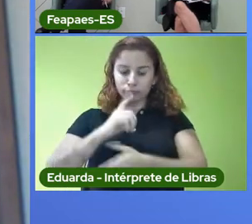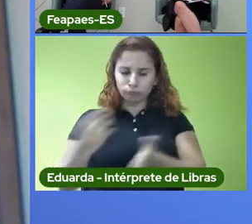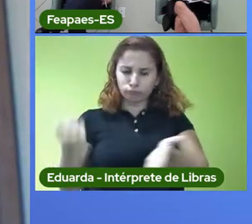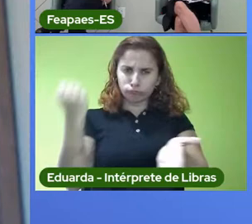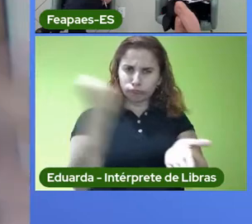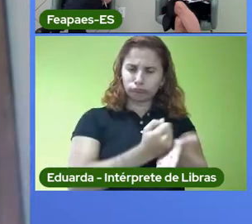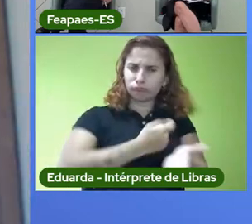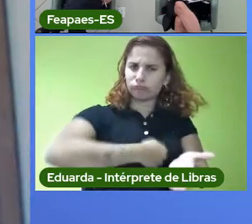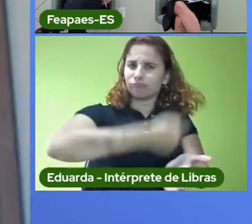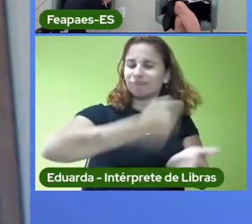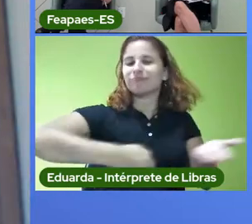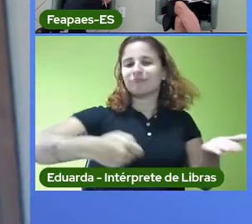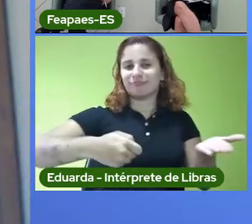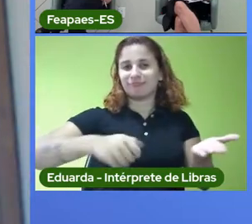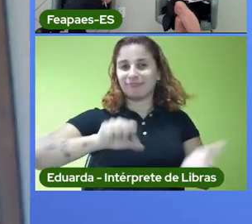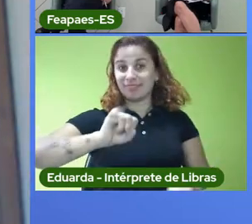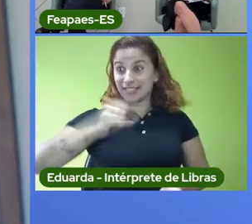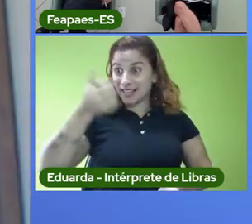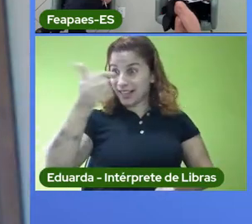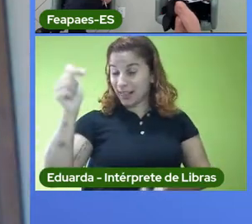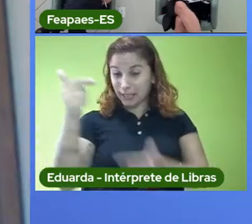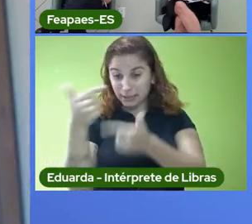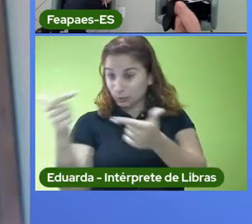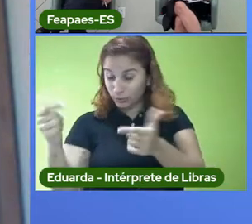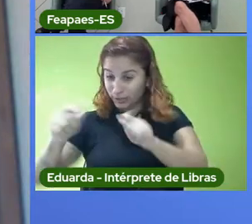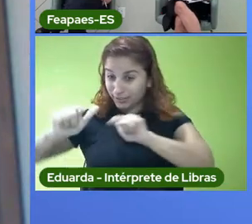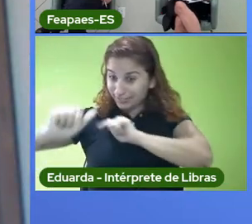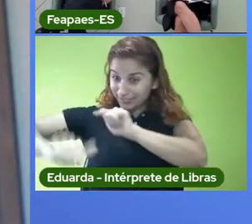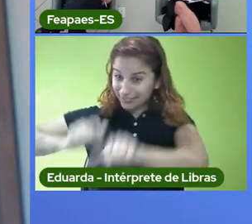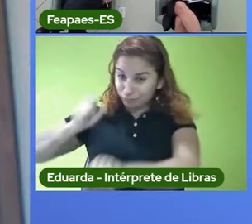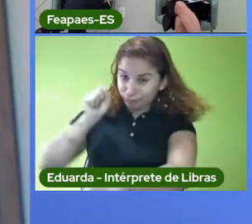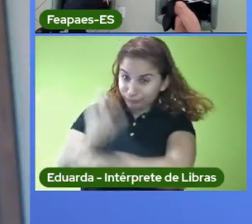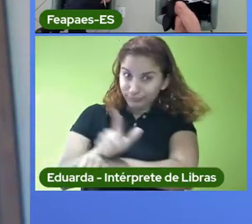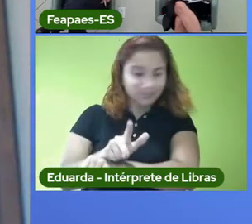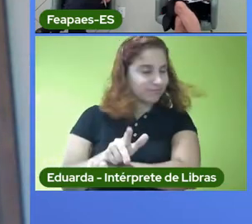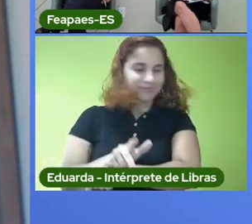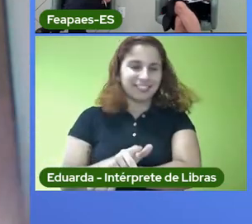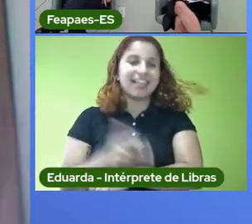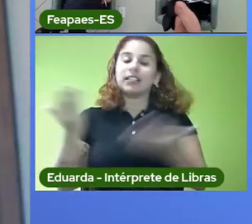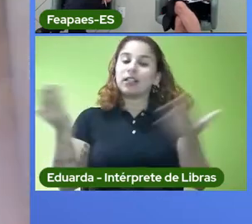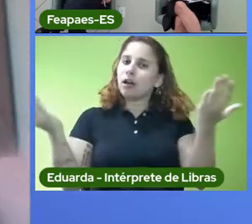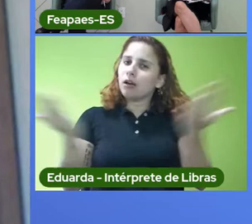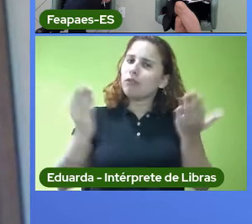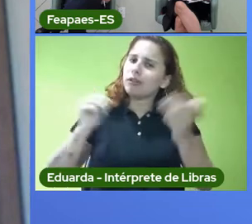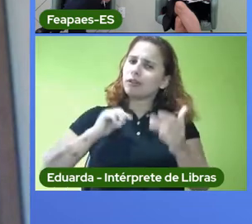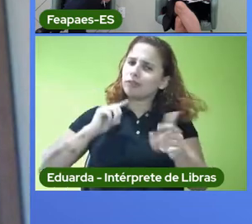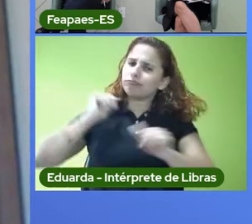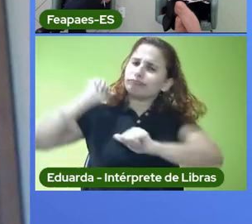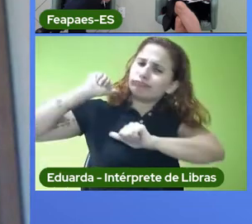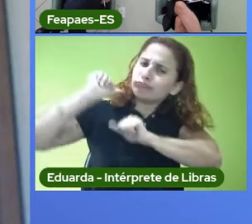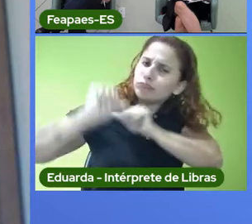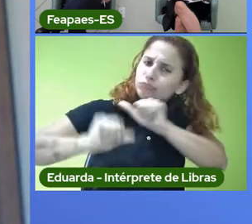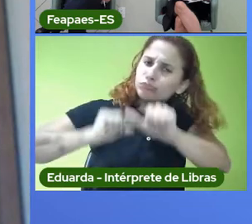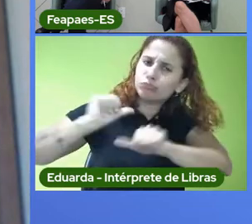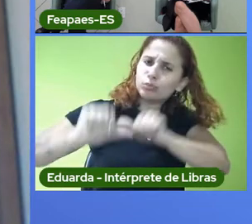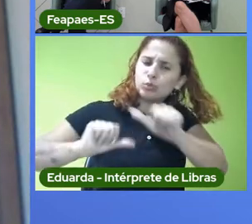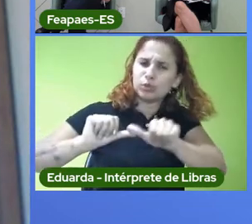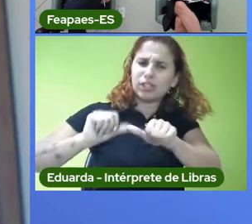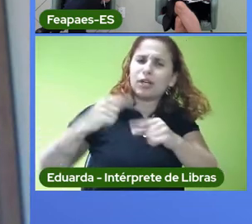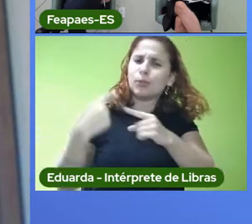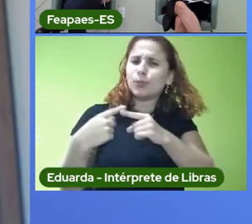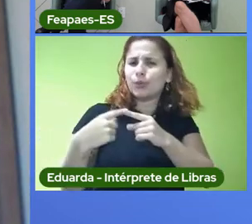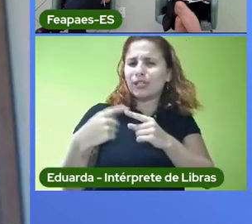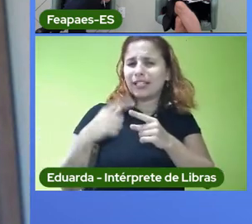assim, a grande aposta da Constituição de 88 é virar essa chave, né? Porque ali ela teve a afirmação de todos os direitos sociais, ou seja,